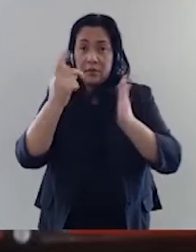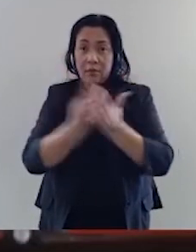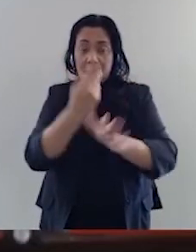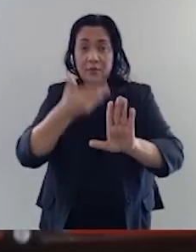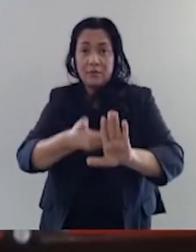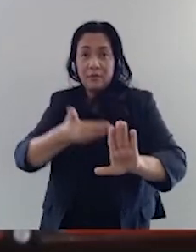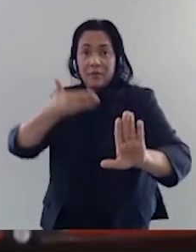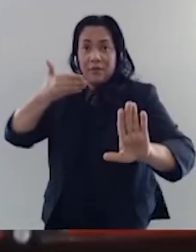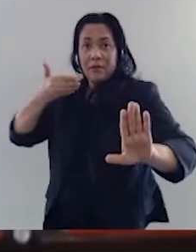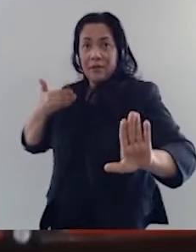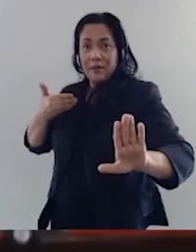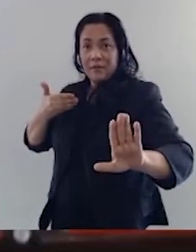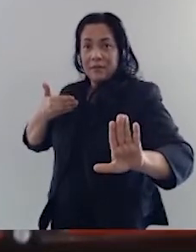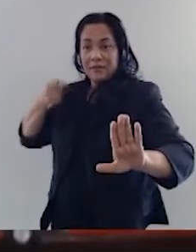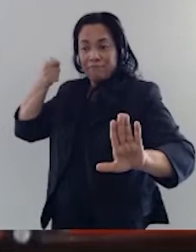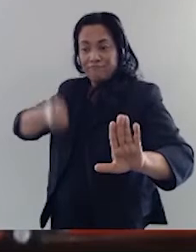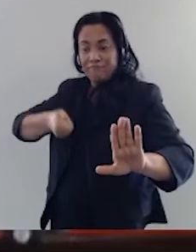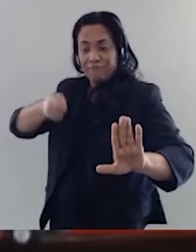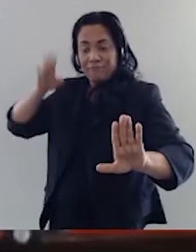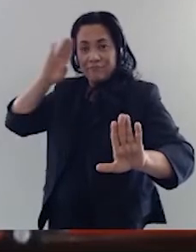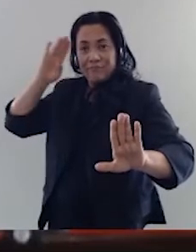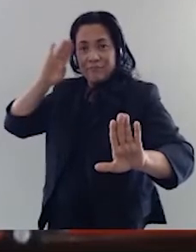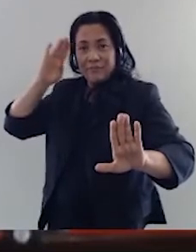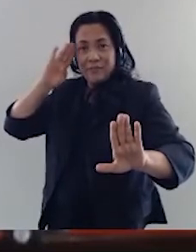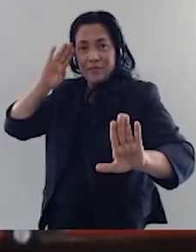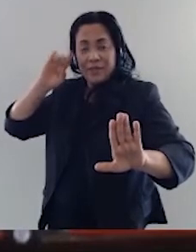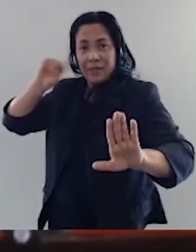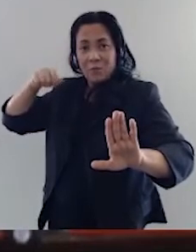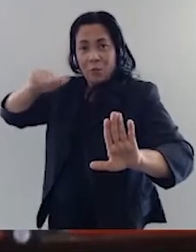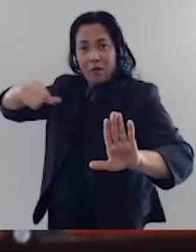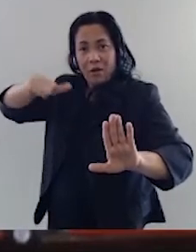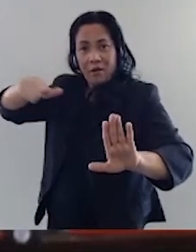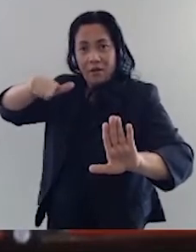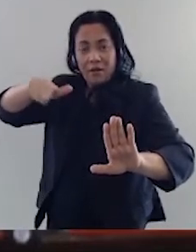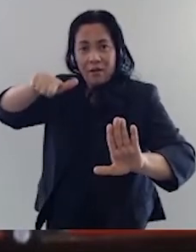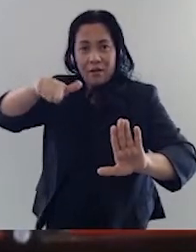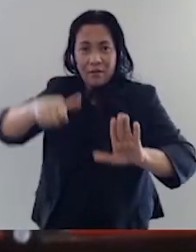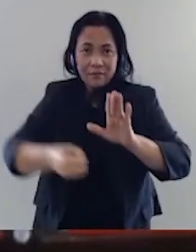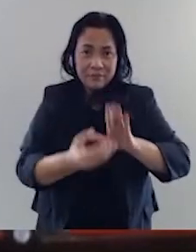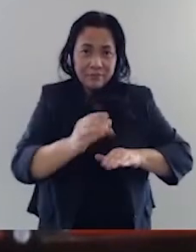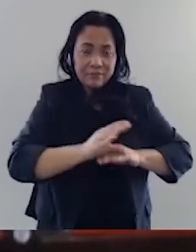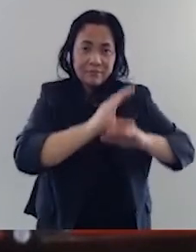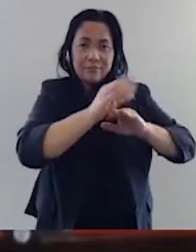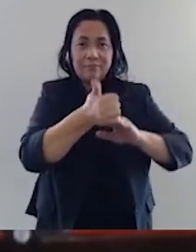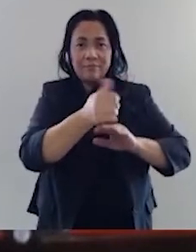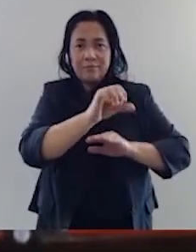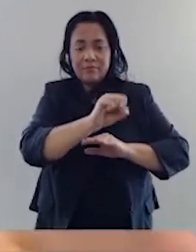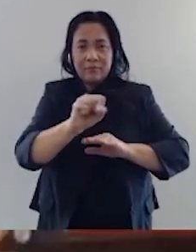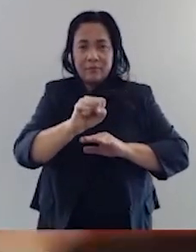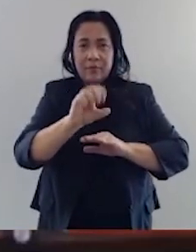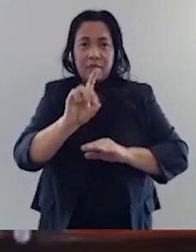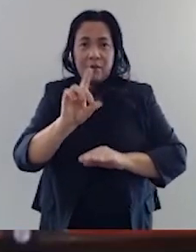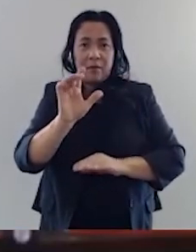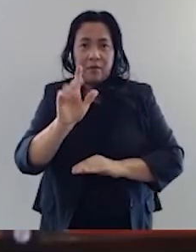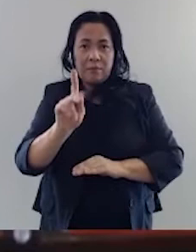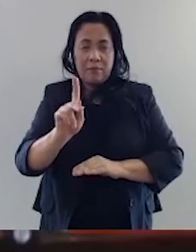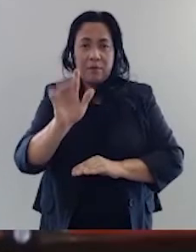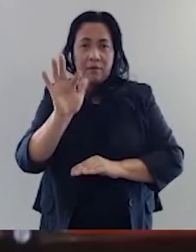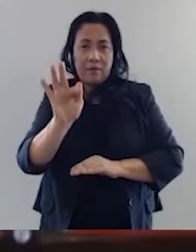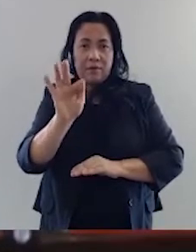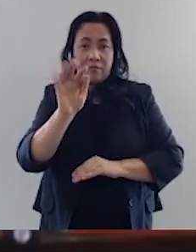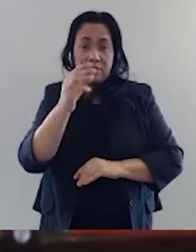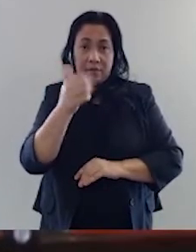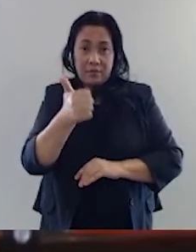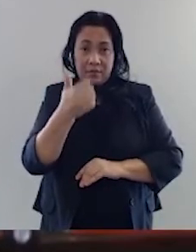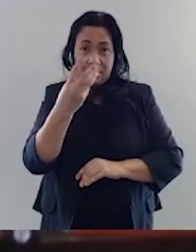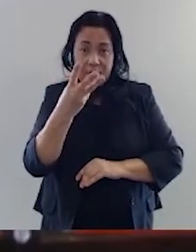Constituição superveniente, a Constituição de 88, a DPF 130, porque o direito